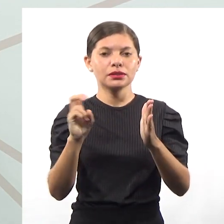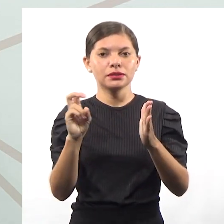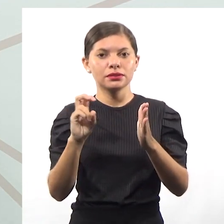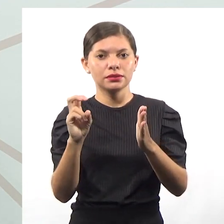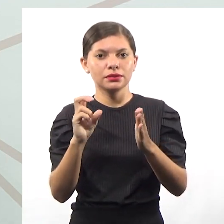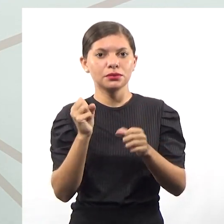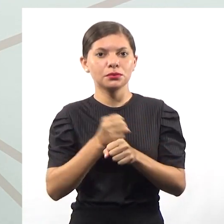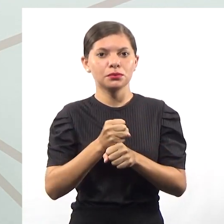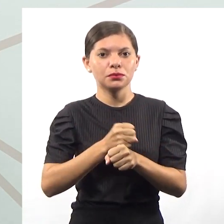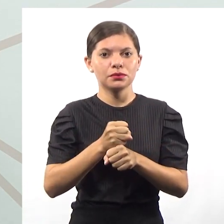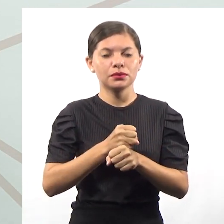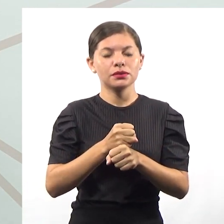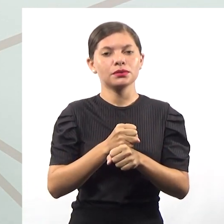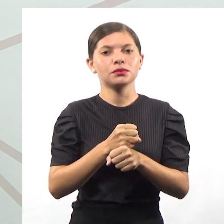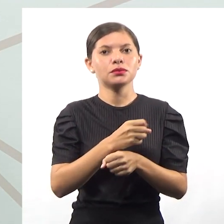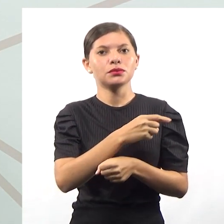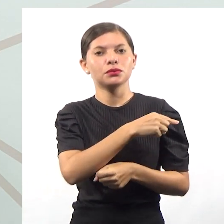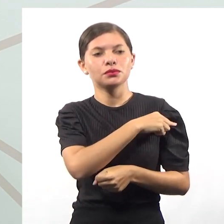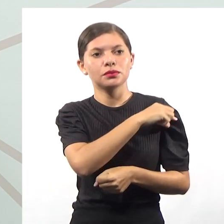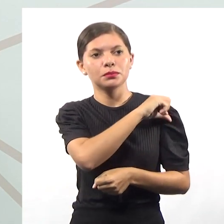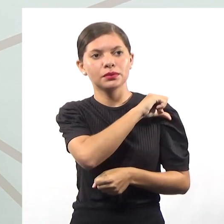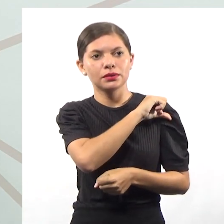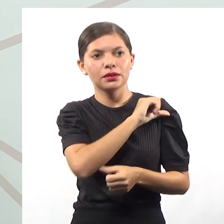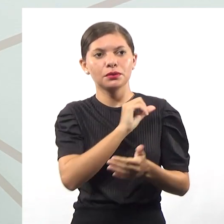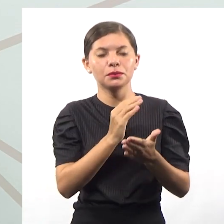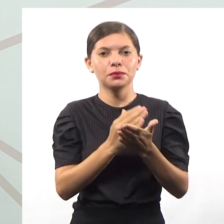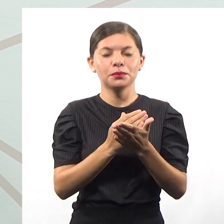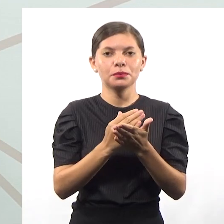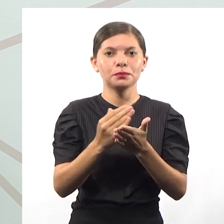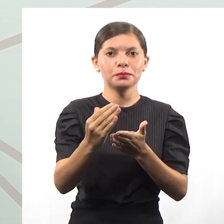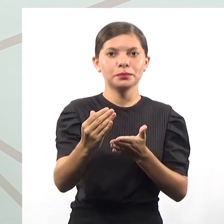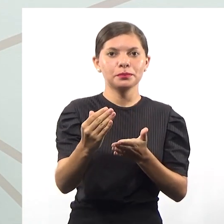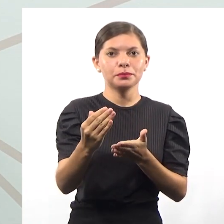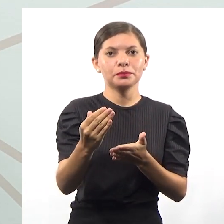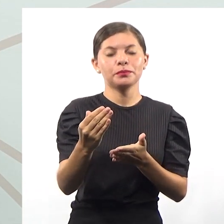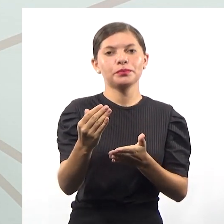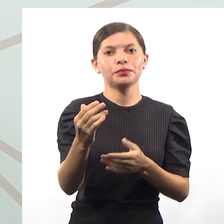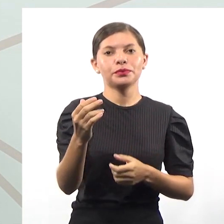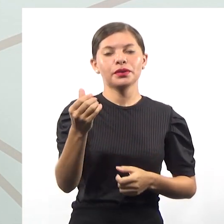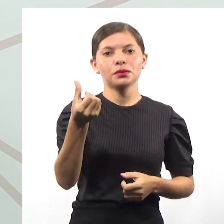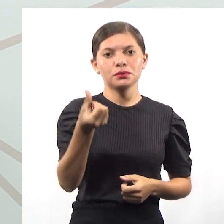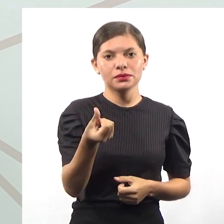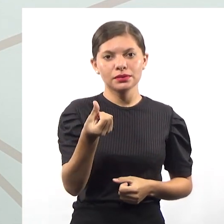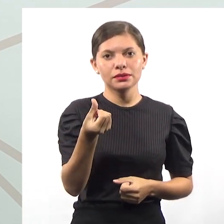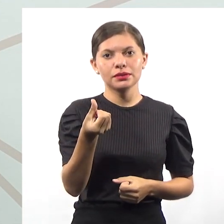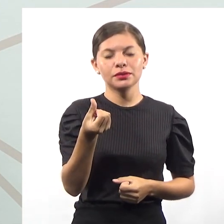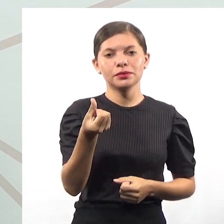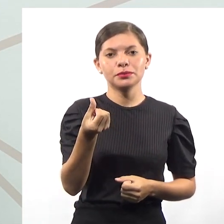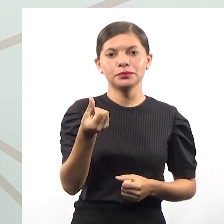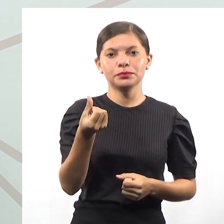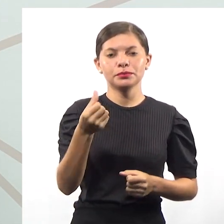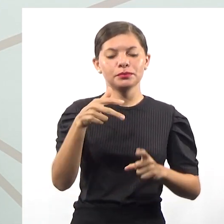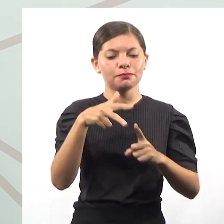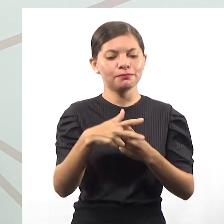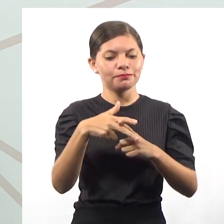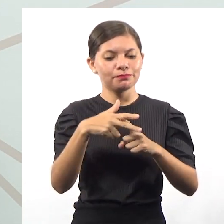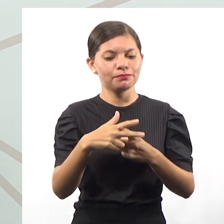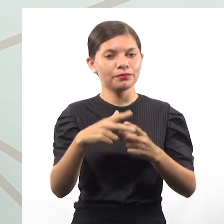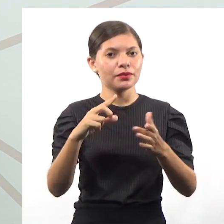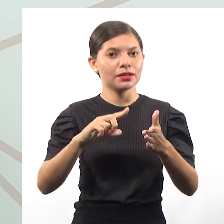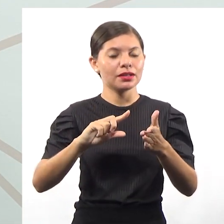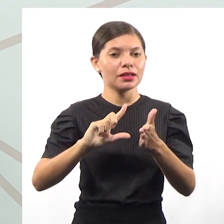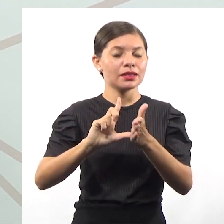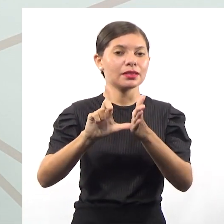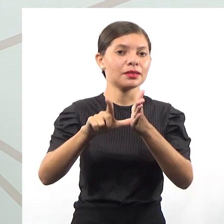que então começa com 6 anos de idade agora, por causa do ensino fundamental de 9 anos, a alteração feita pós-LDB.